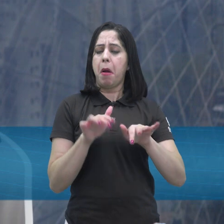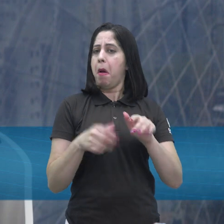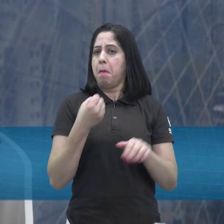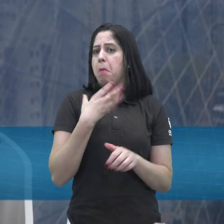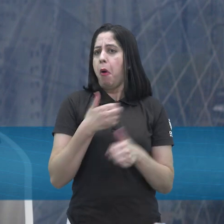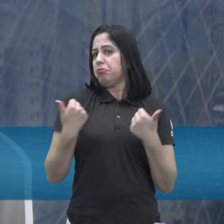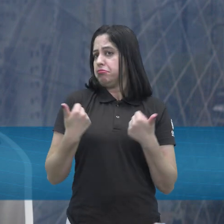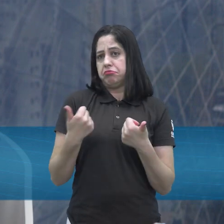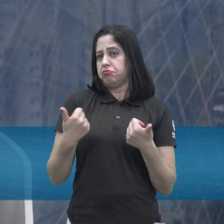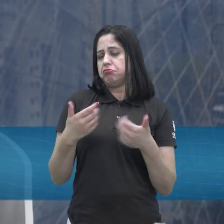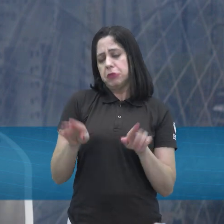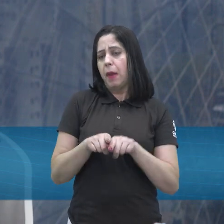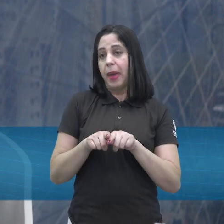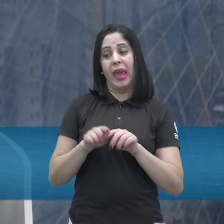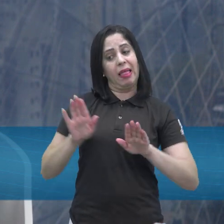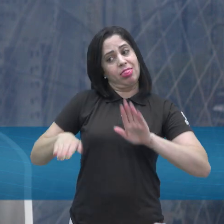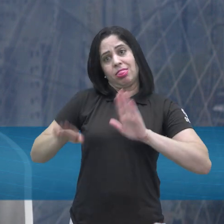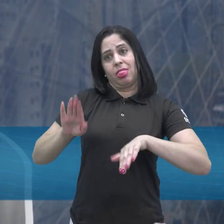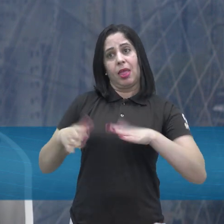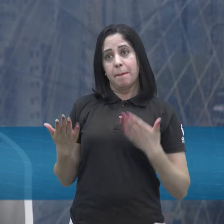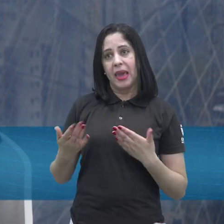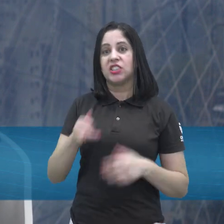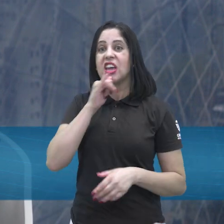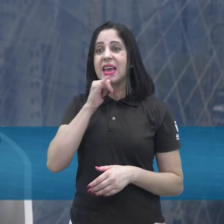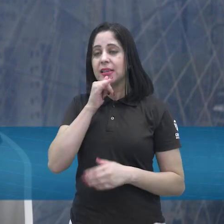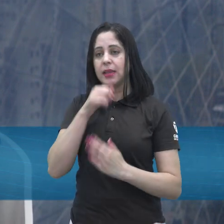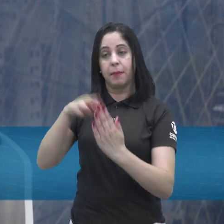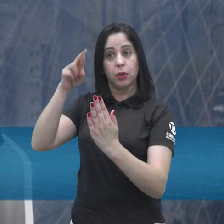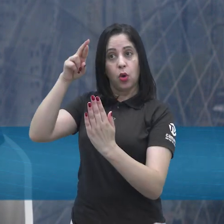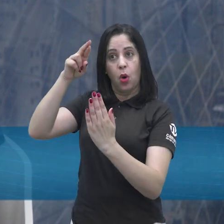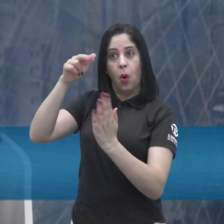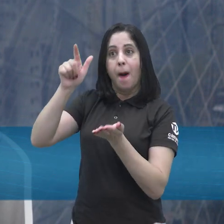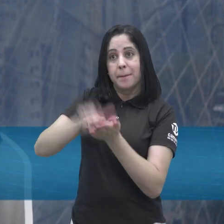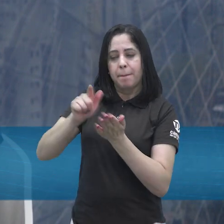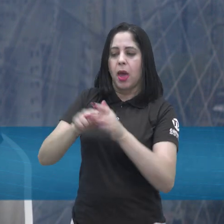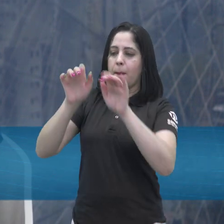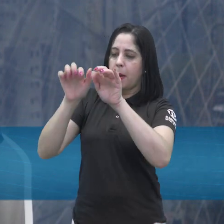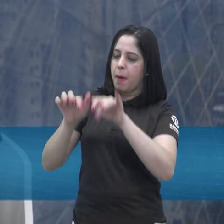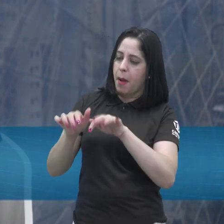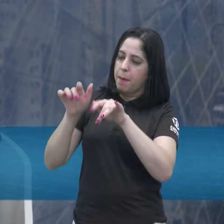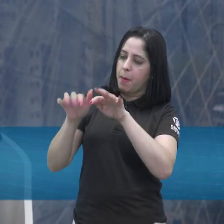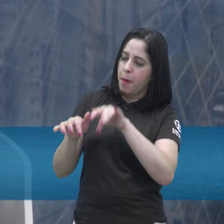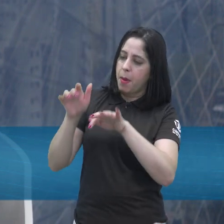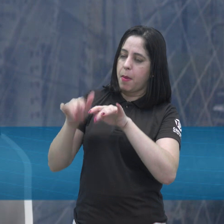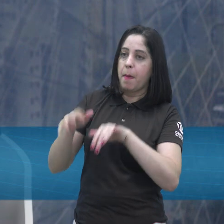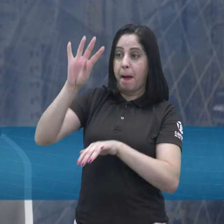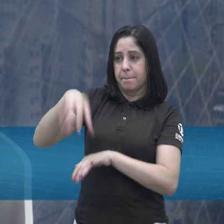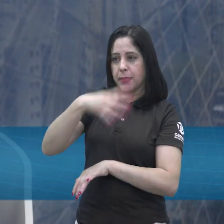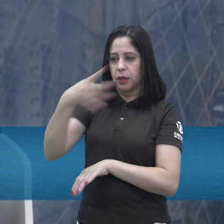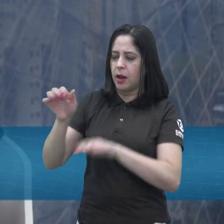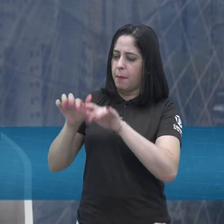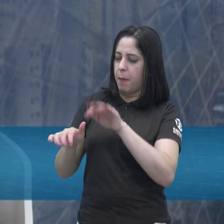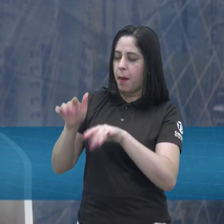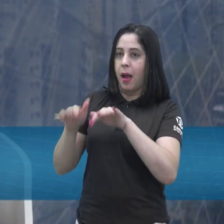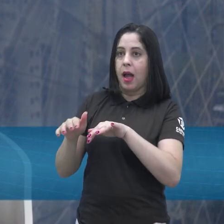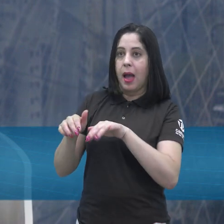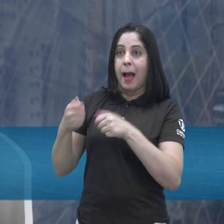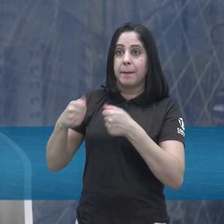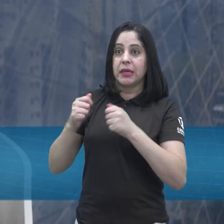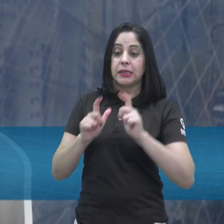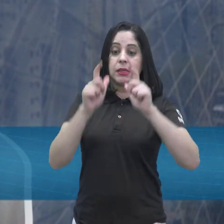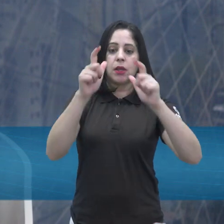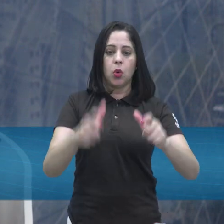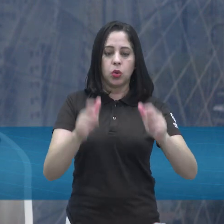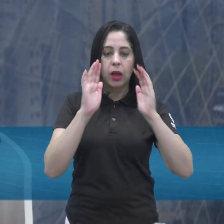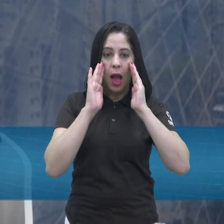no home. Né, atividade de preenchimento de relatórios, preenchimento de plataformas, planilhas, provavelmente vão demandar um ambiente em que